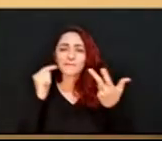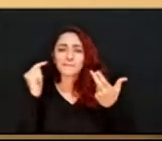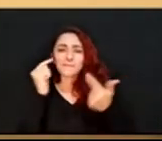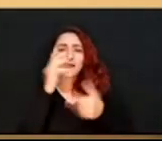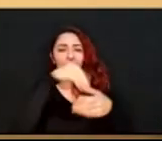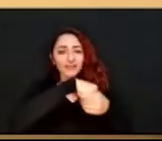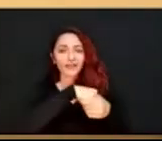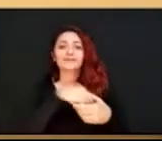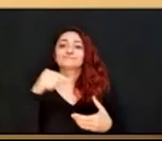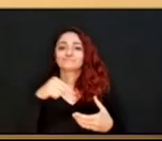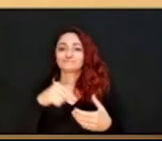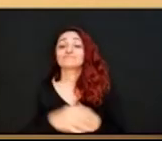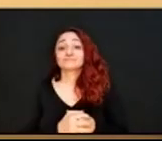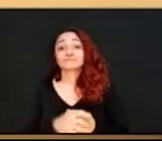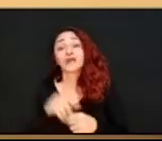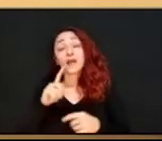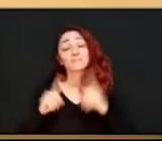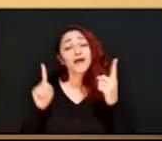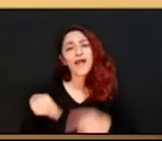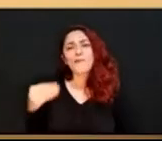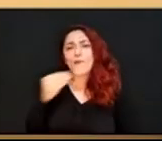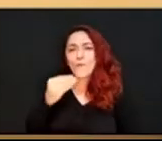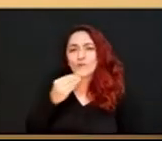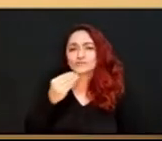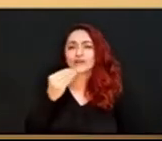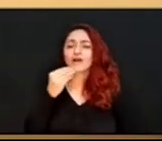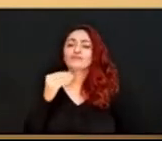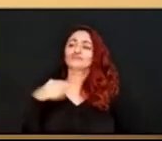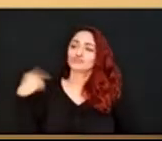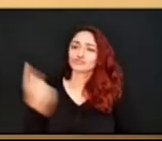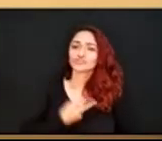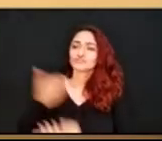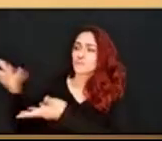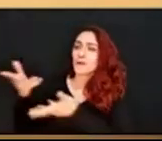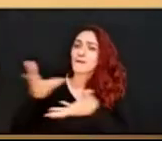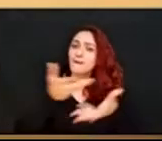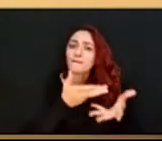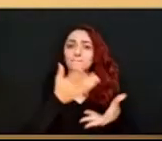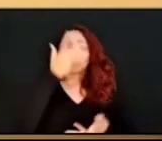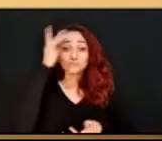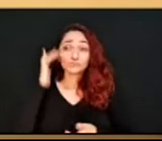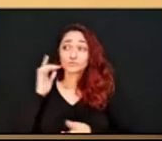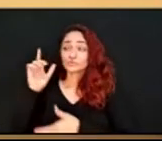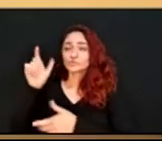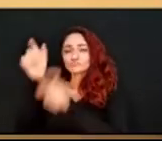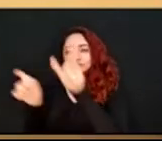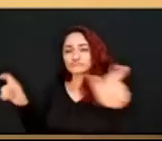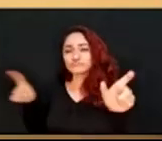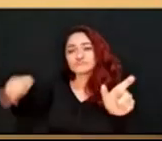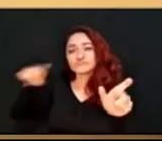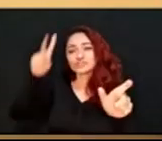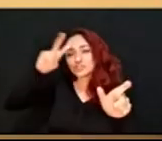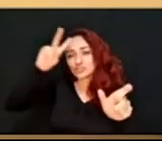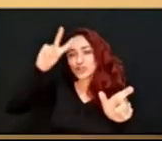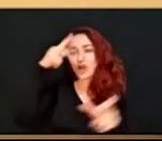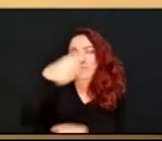tendo Então acho que é uma oportunidade a gente poder trazer também há as histórias de vida que estão por trás de todas as histórias que a gente